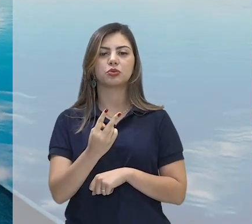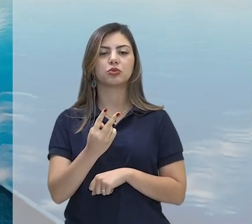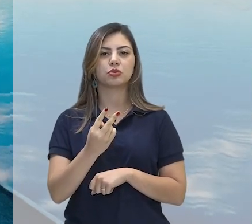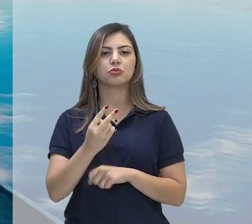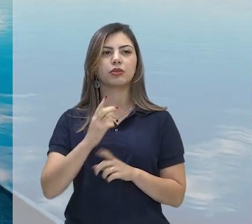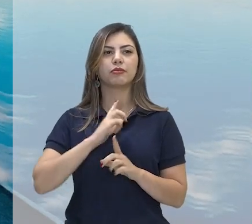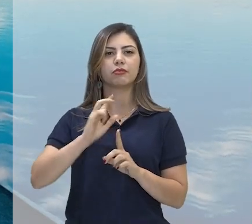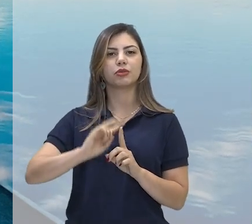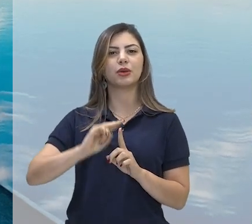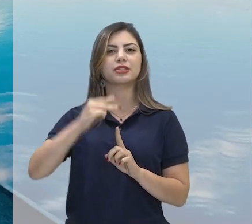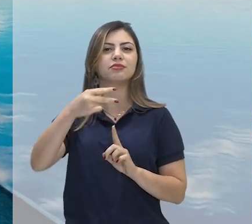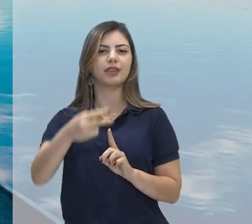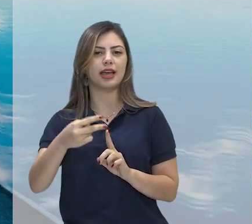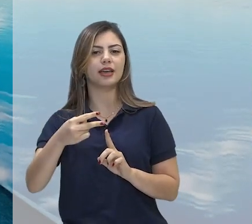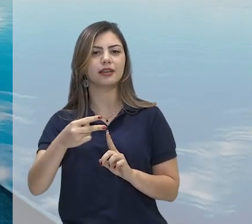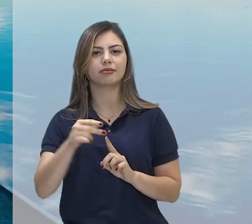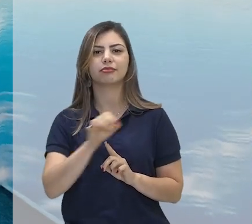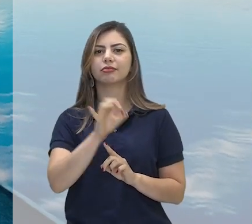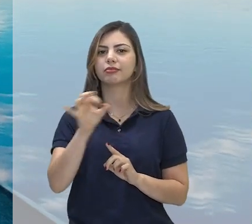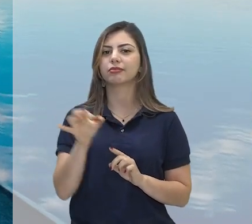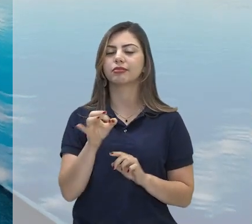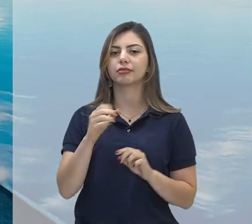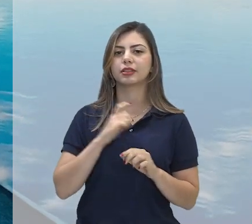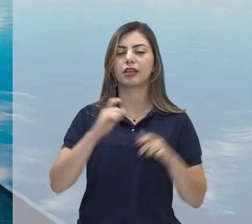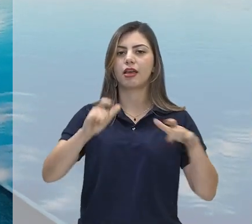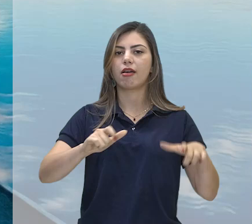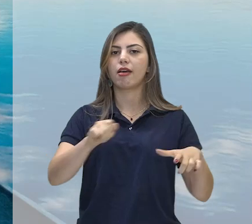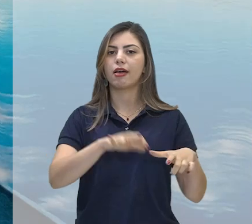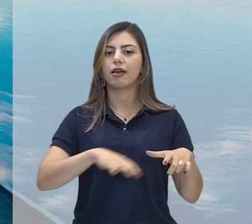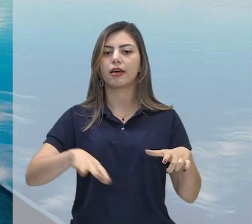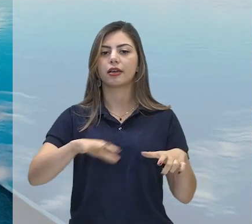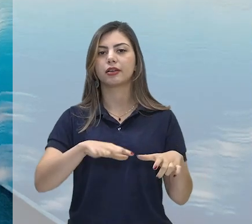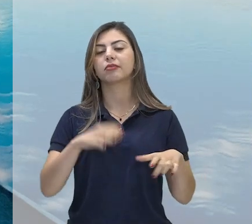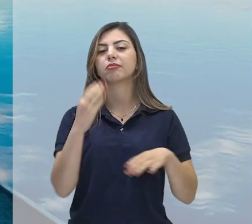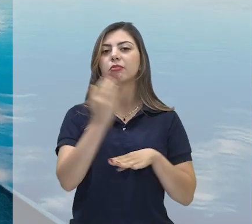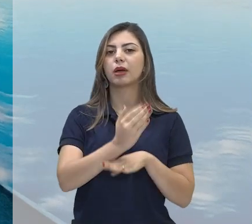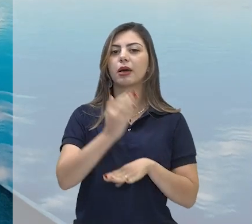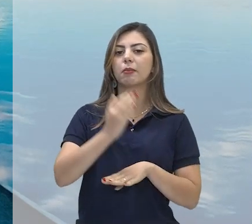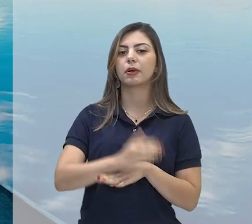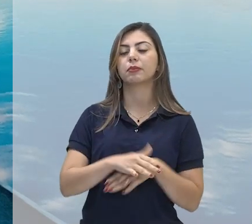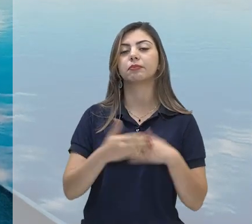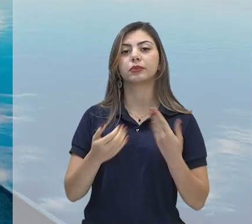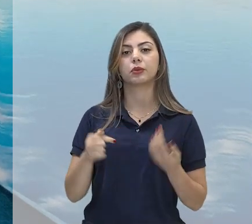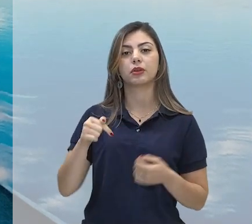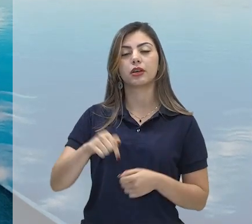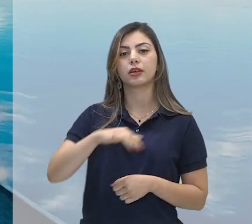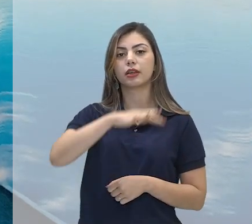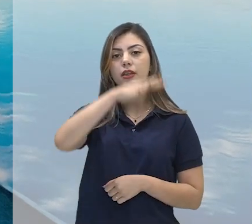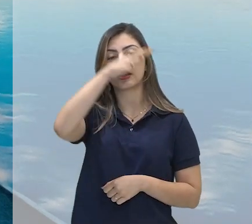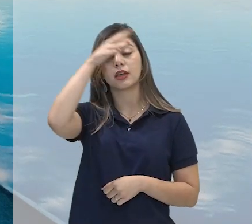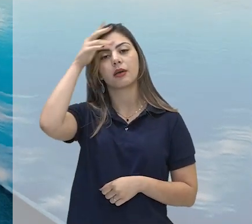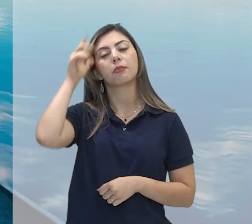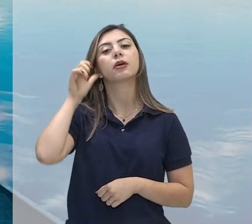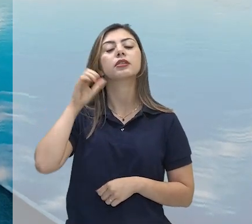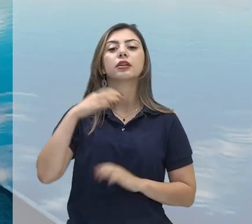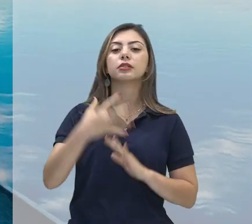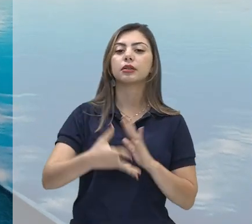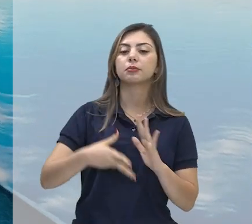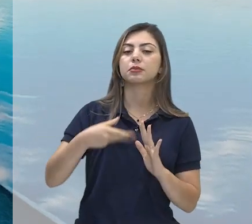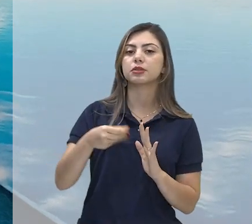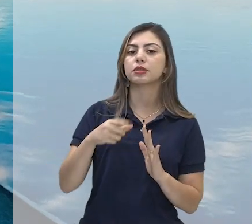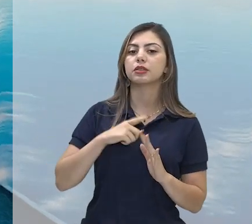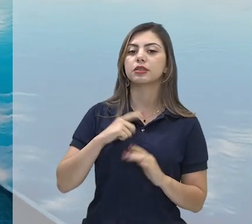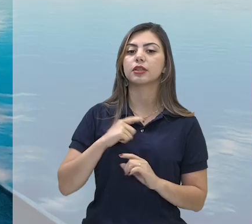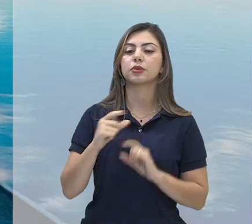desmatamento. Contém na Amazônia cerca de 20% de toda a disponibilidade mundial de água e